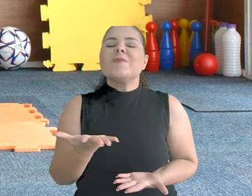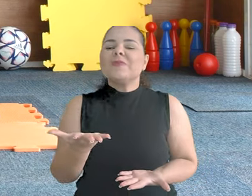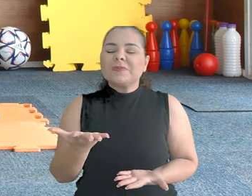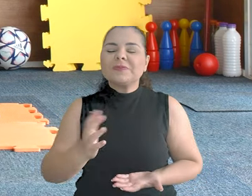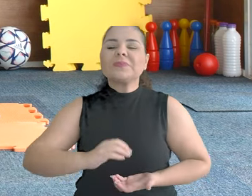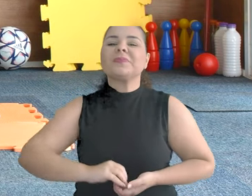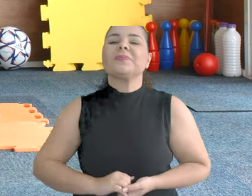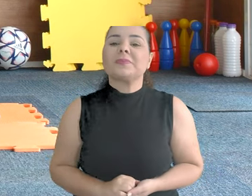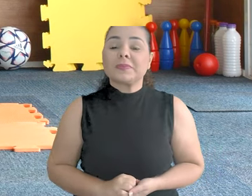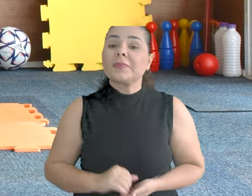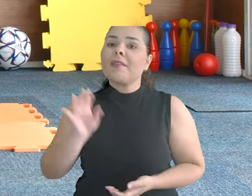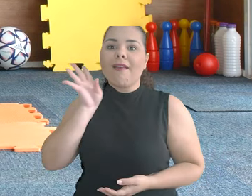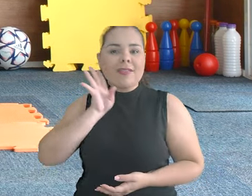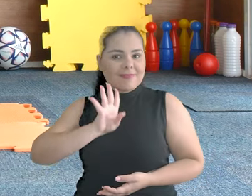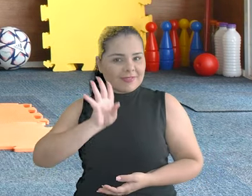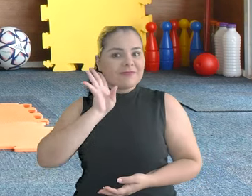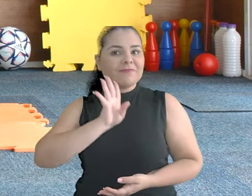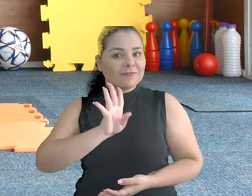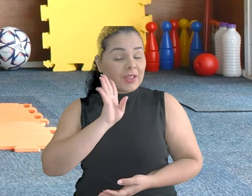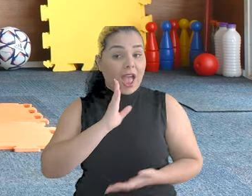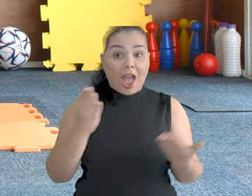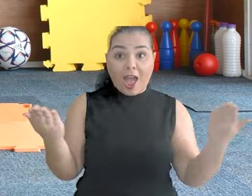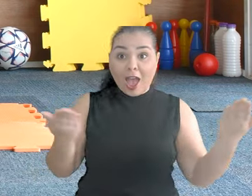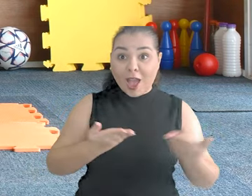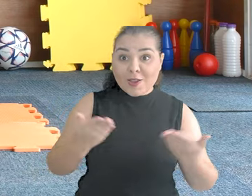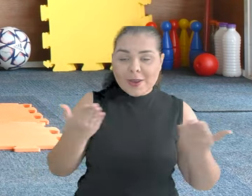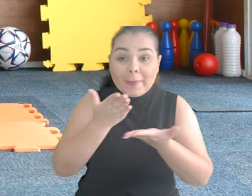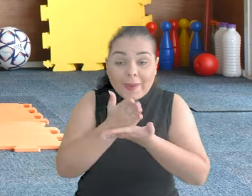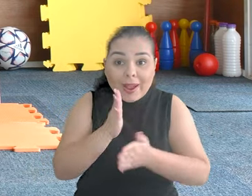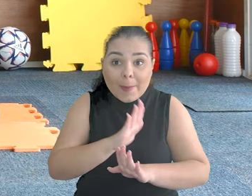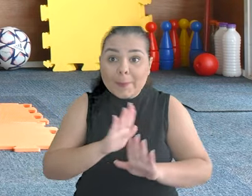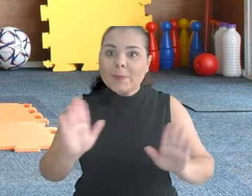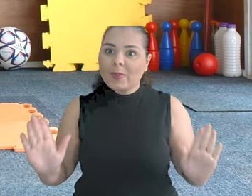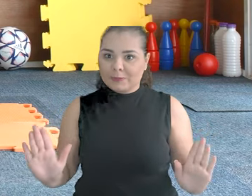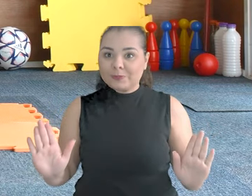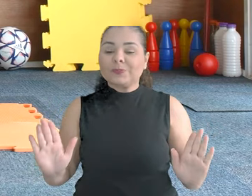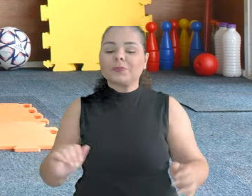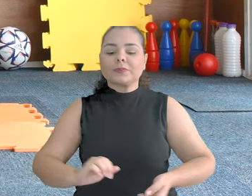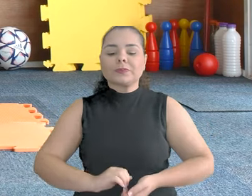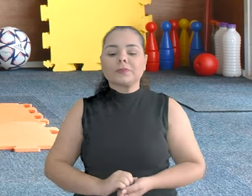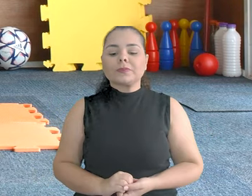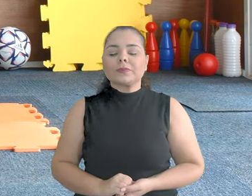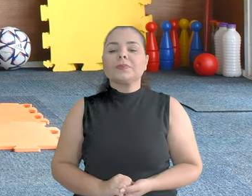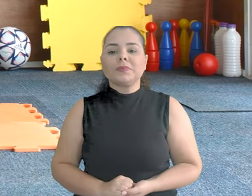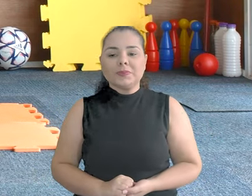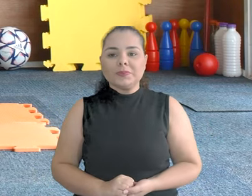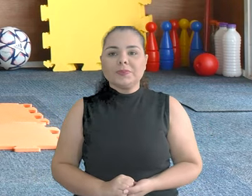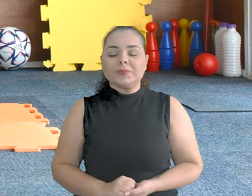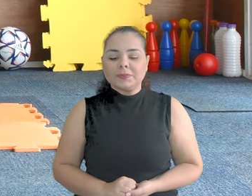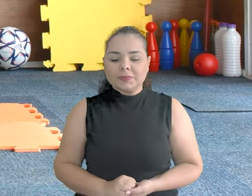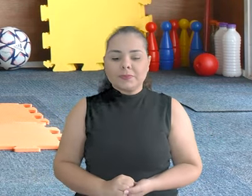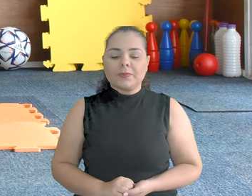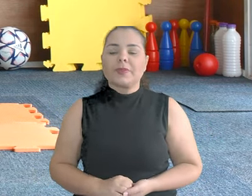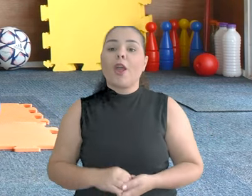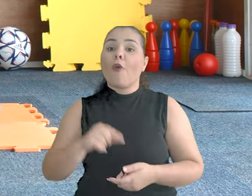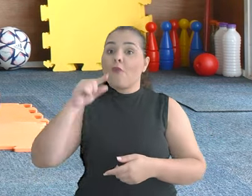muito bem legal para acabar agora o